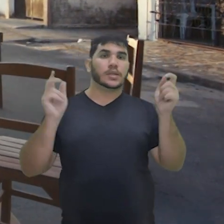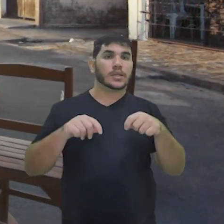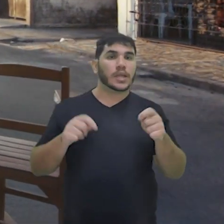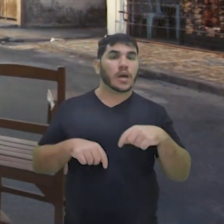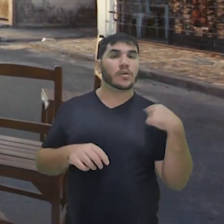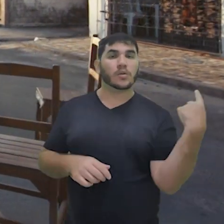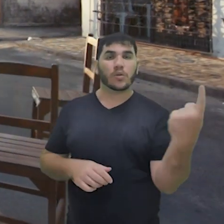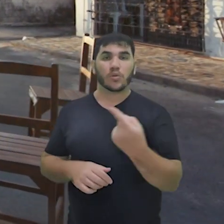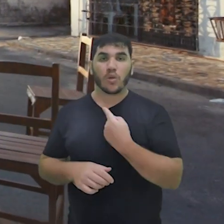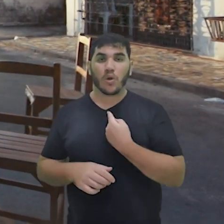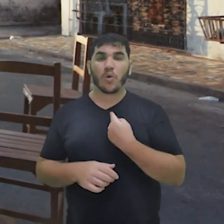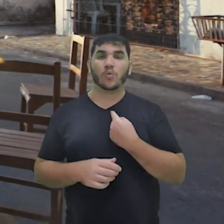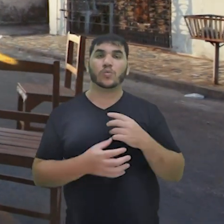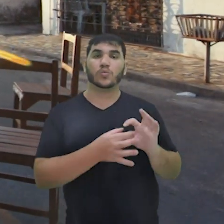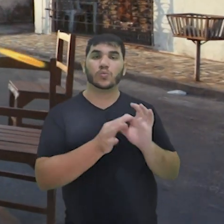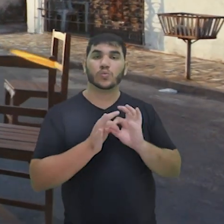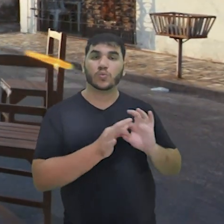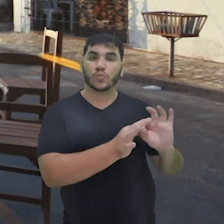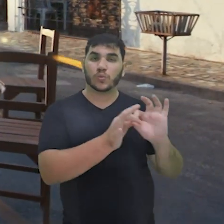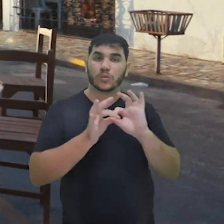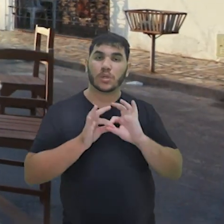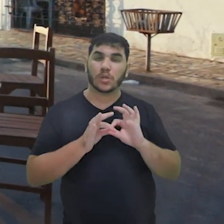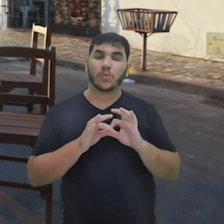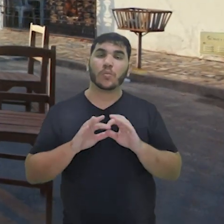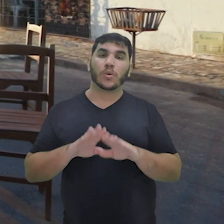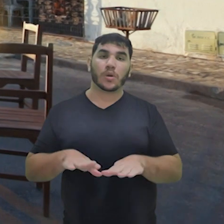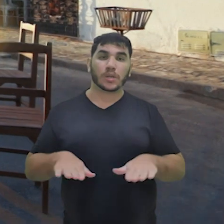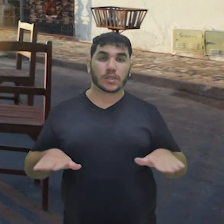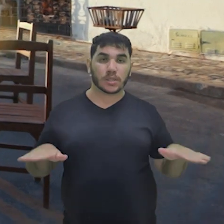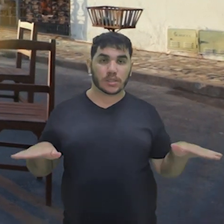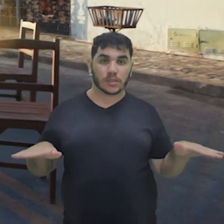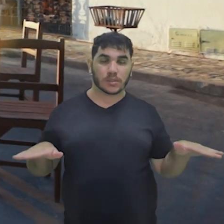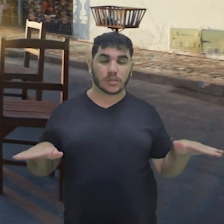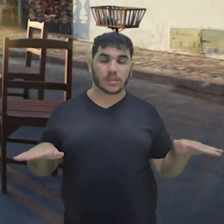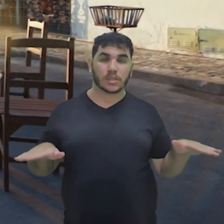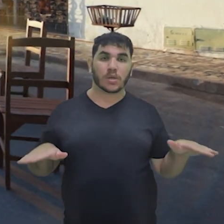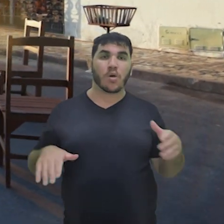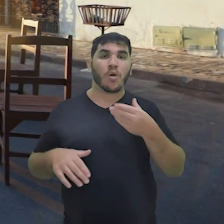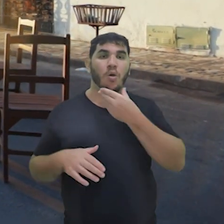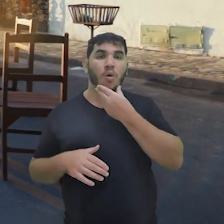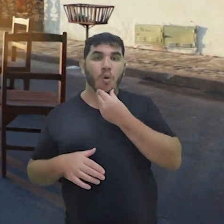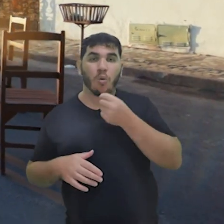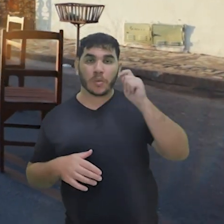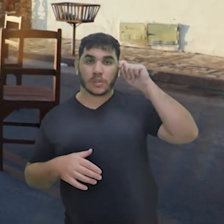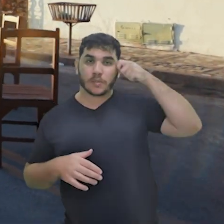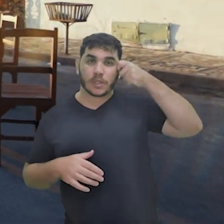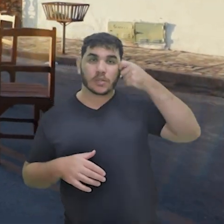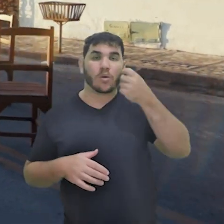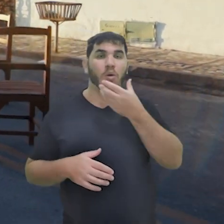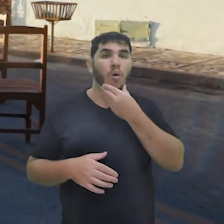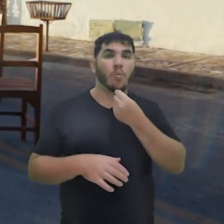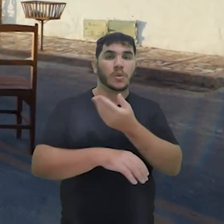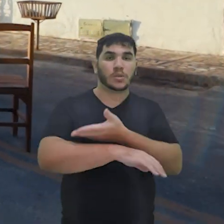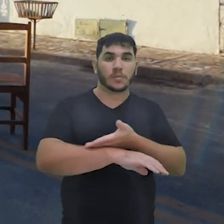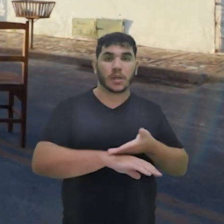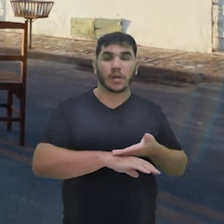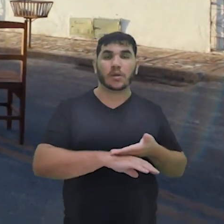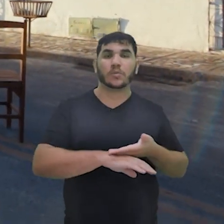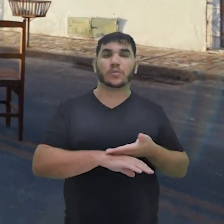poderemos todos nós unir nossas mãos com nossas crianças, homens pretos, homens